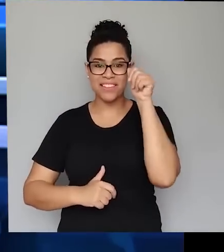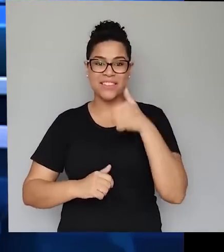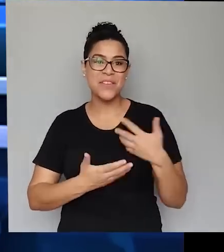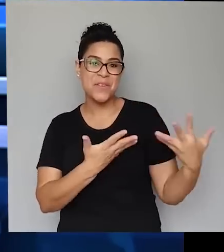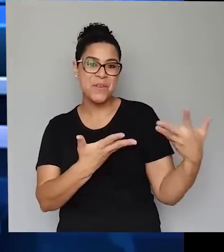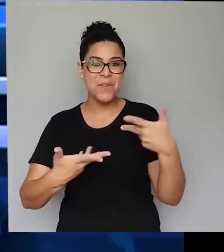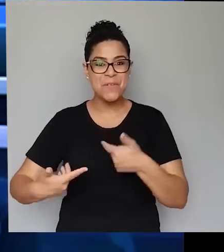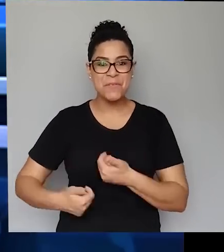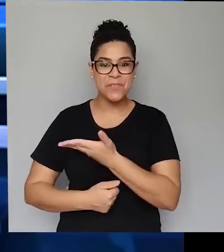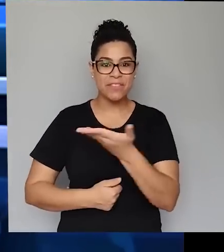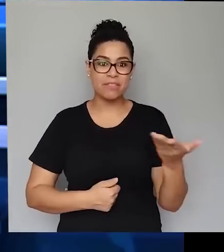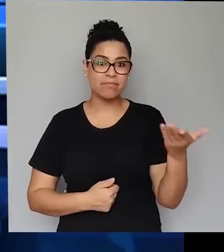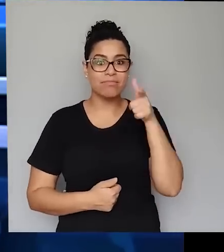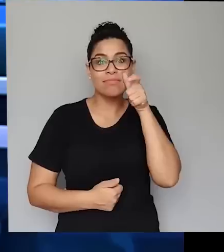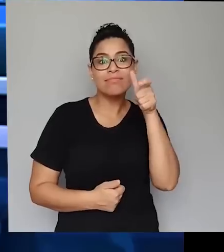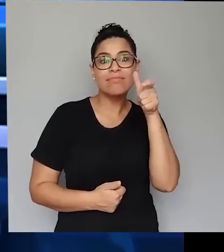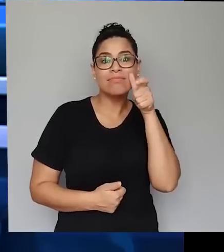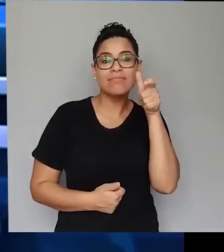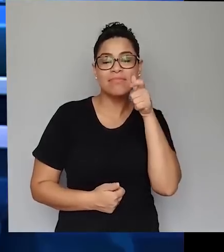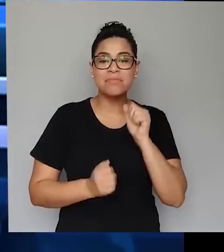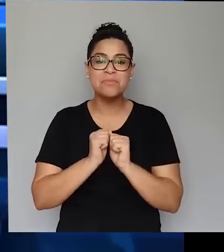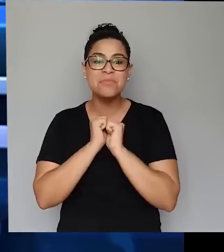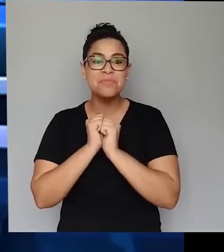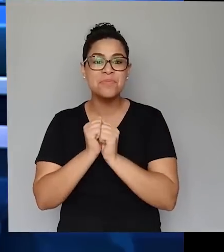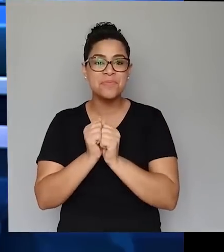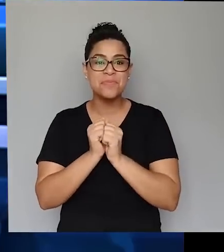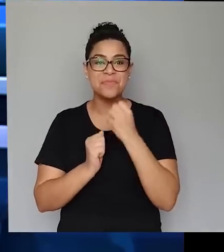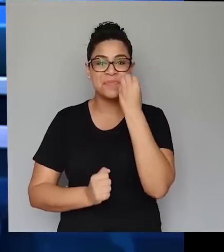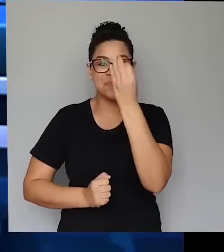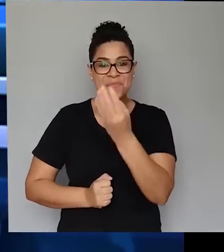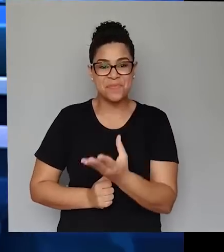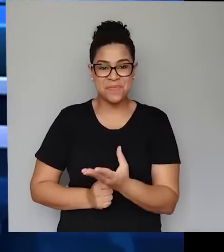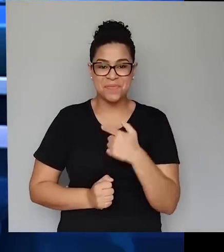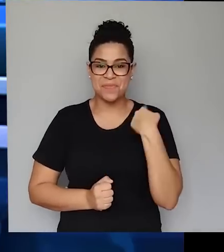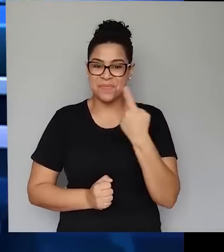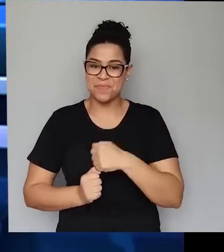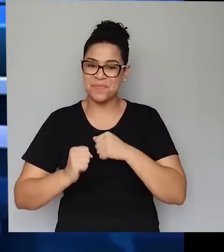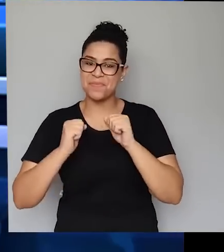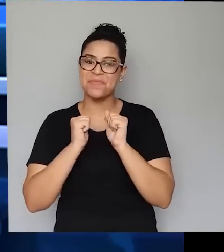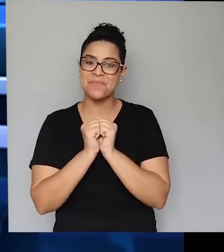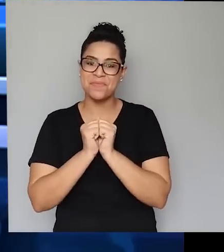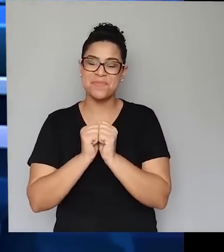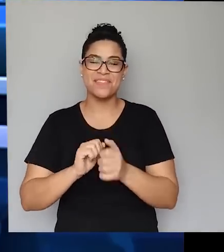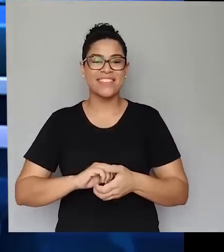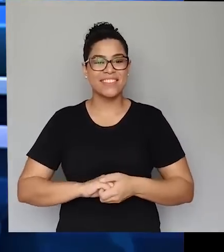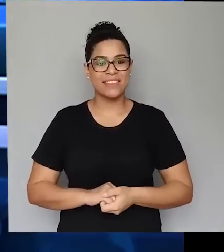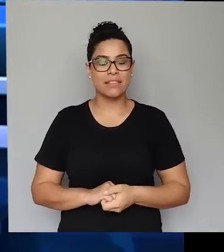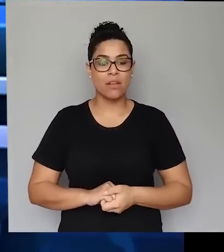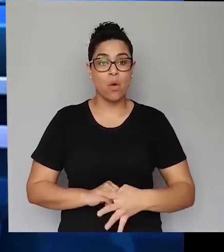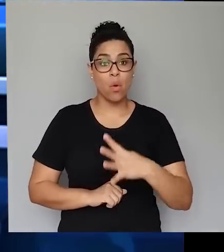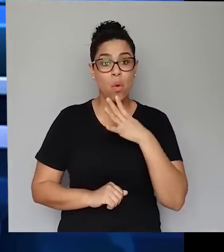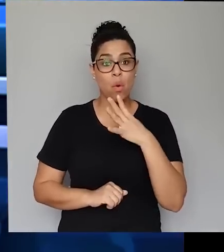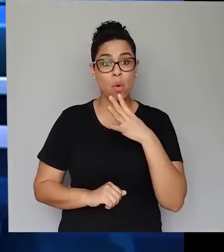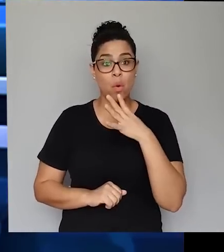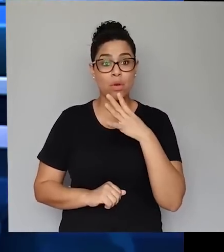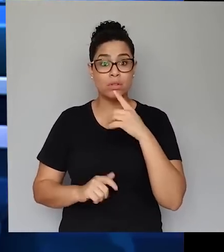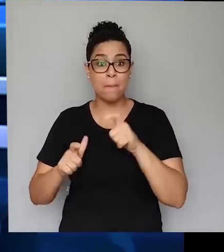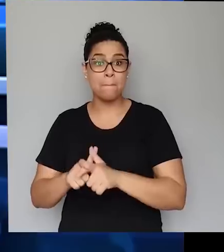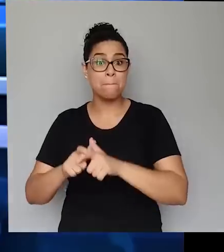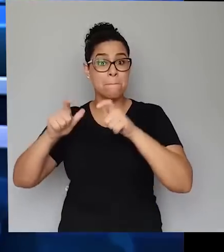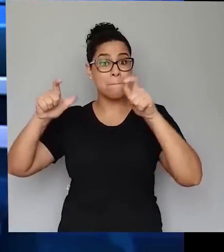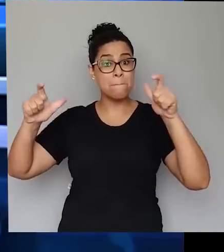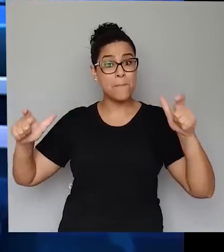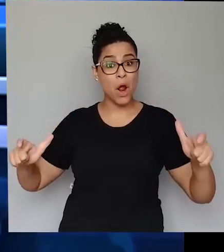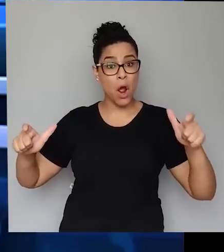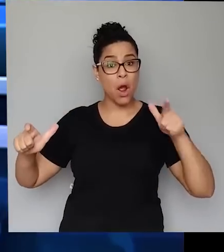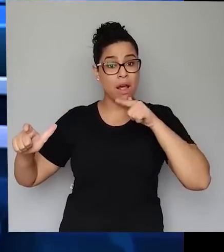Convido todos os nossos telespectadores a embarcarem nessa viagem conosco e conhecerem a maior bacia hidrográfica do